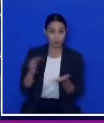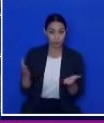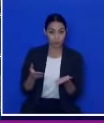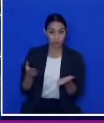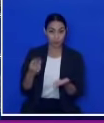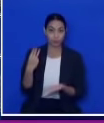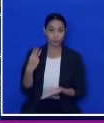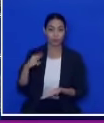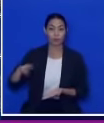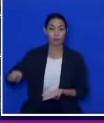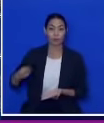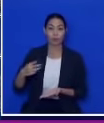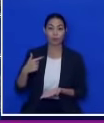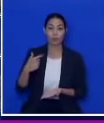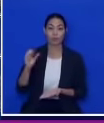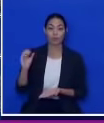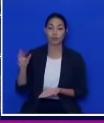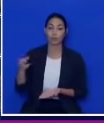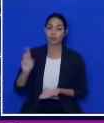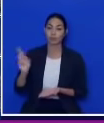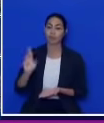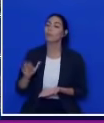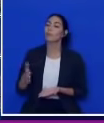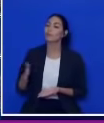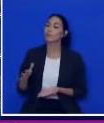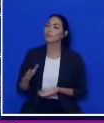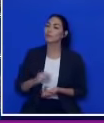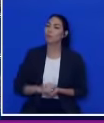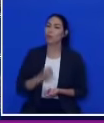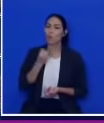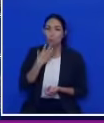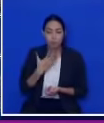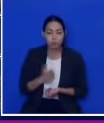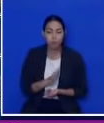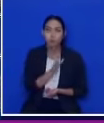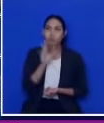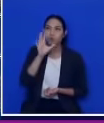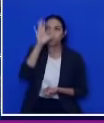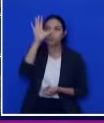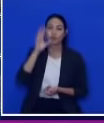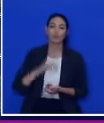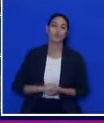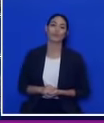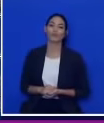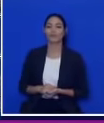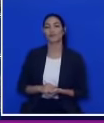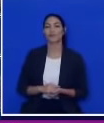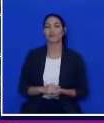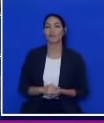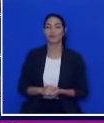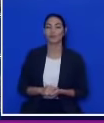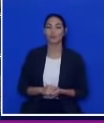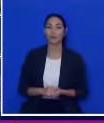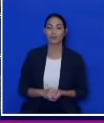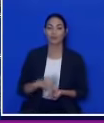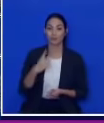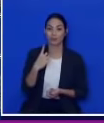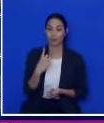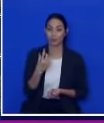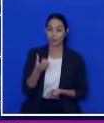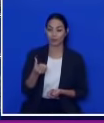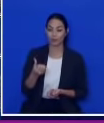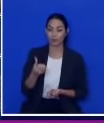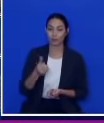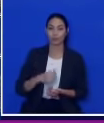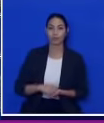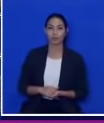Fácil, 3 milhões e 700 mil reais. É muito dinheiro, já pensou? Mais uma bola sorteada, número